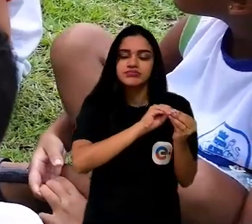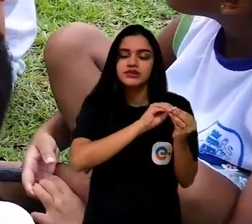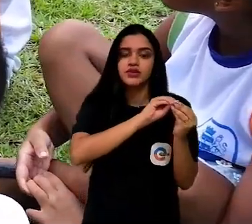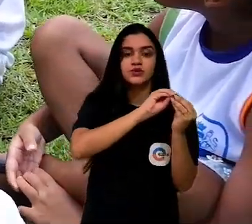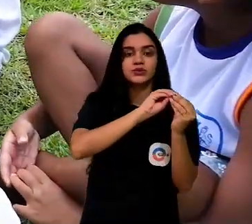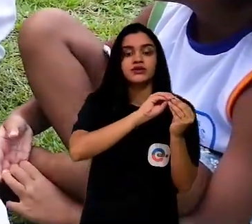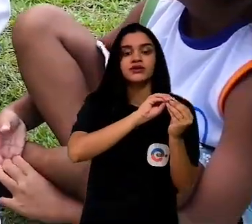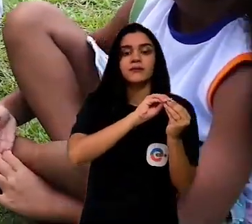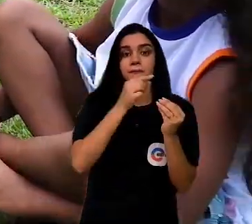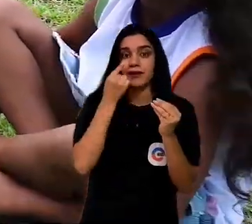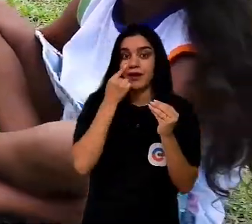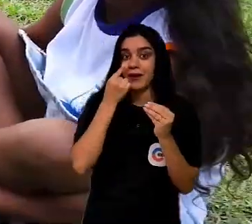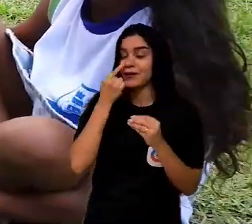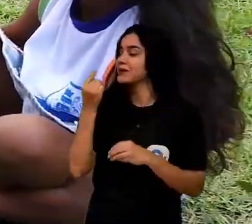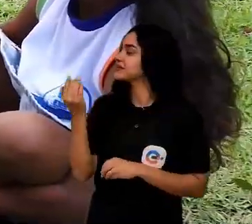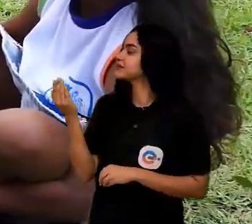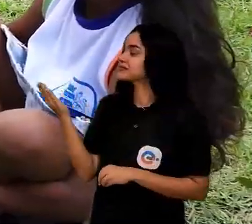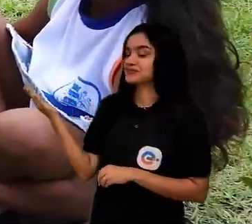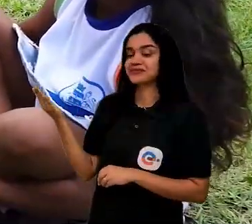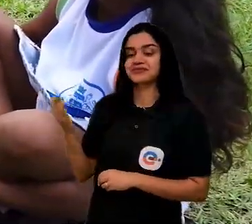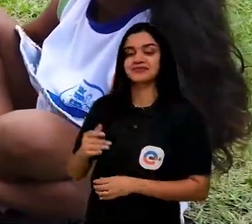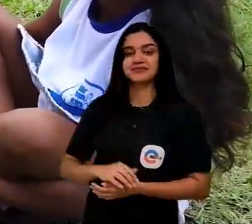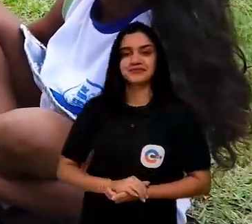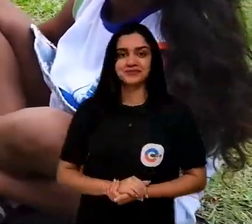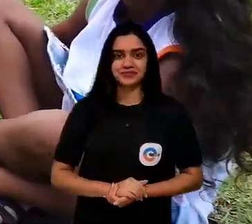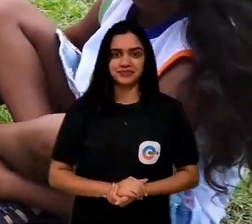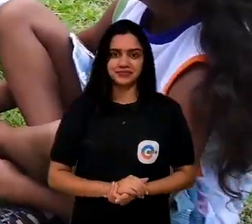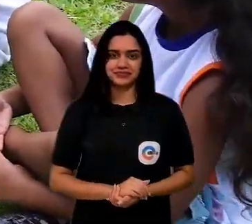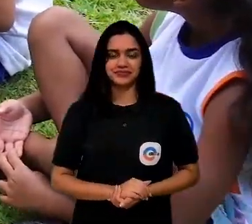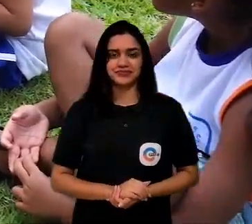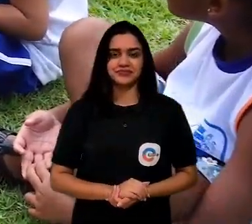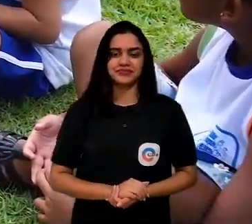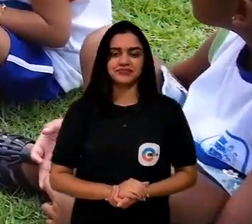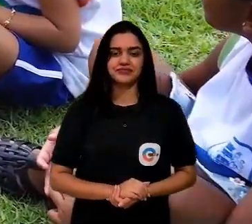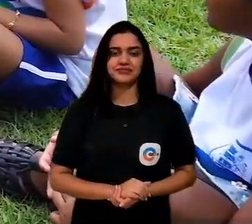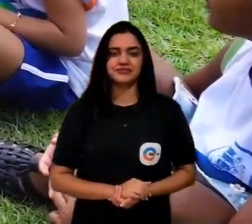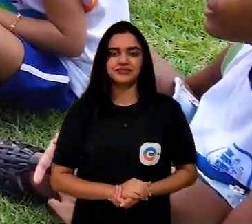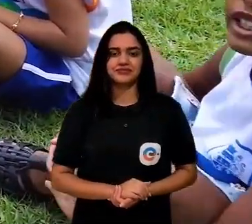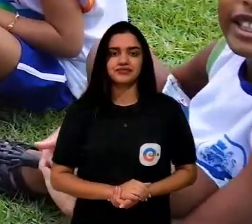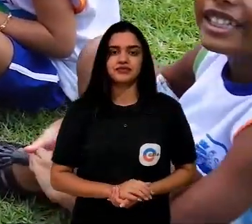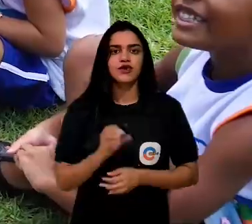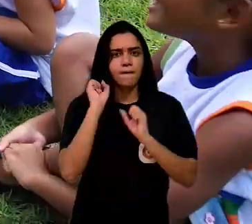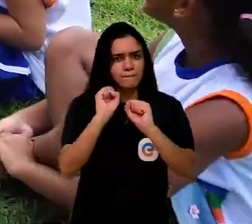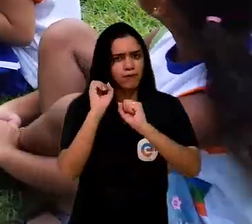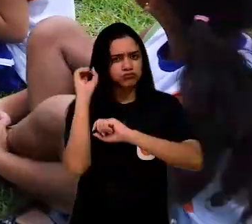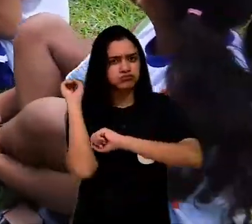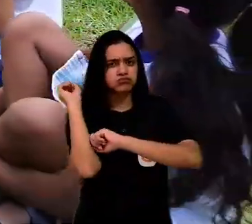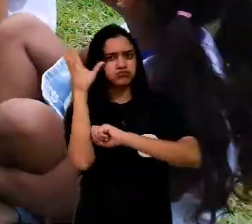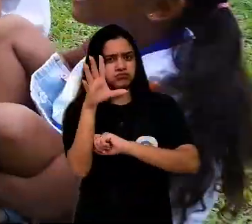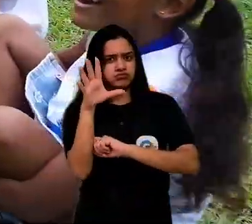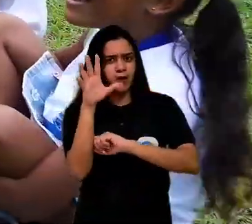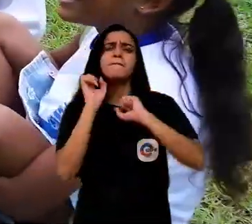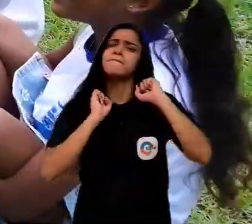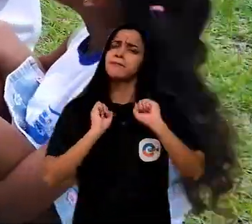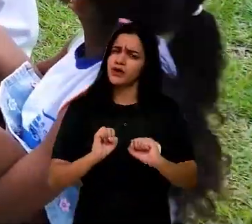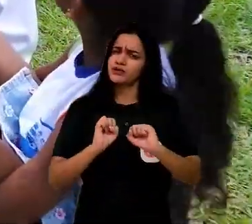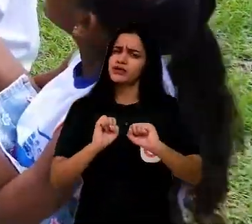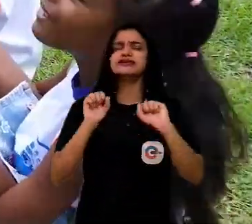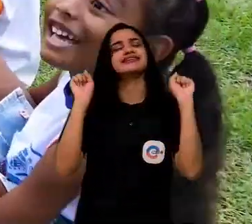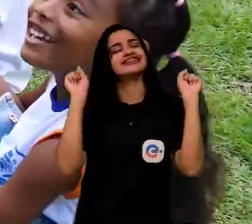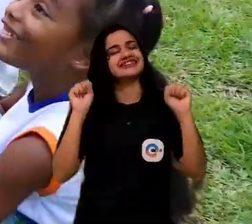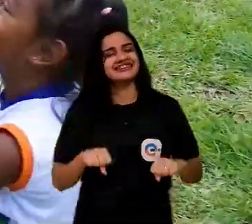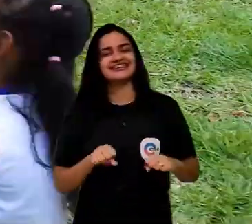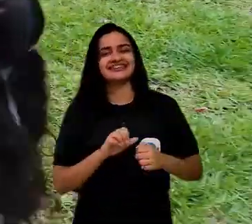ó, ó. Só faço assim, ó. Na mão. Jogo? Não. Posso? Sim. Ó